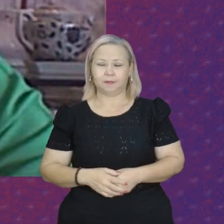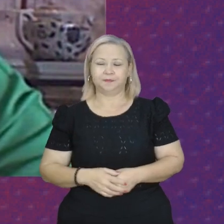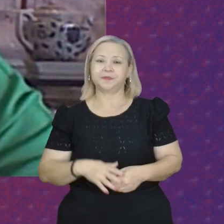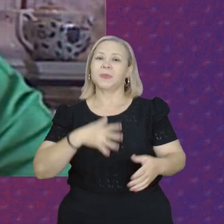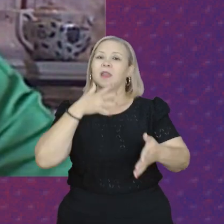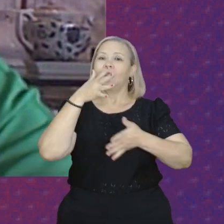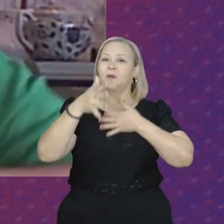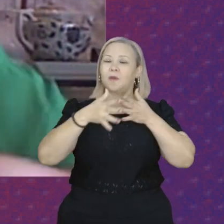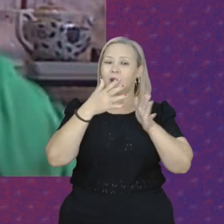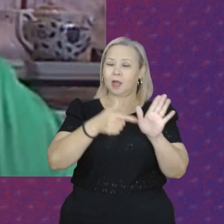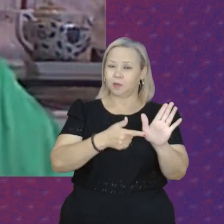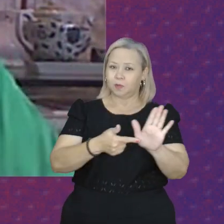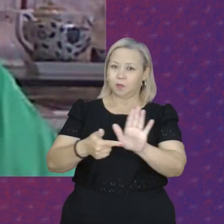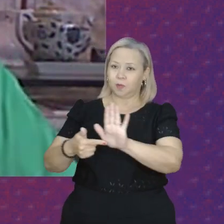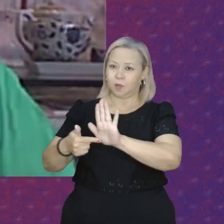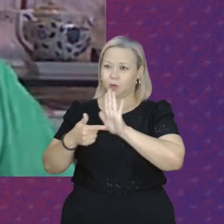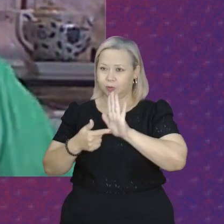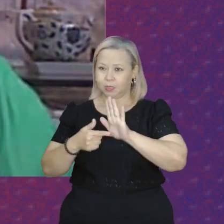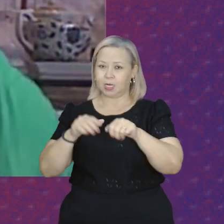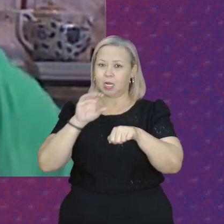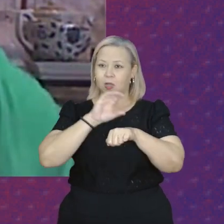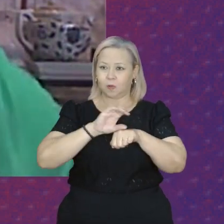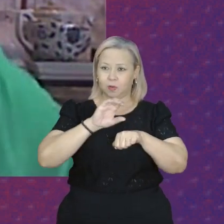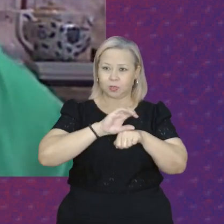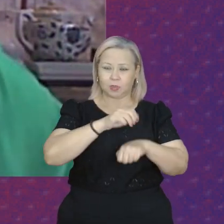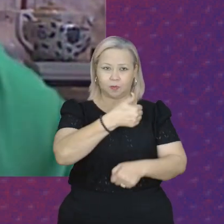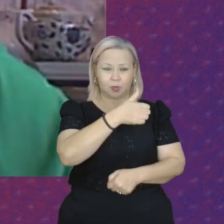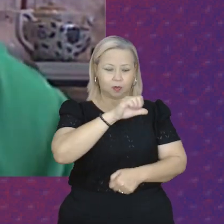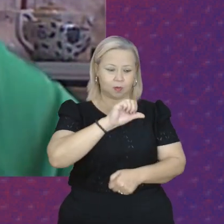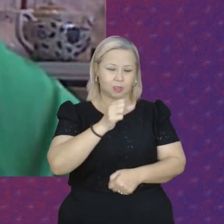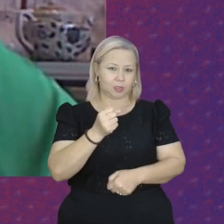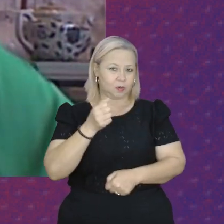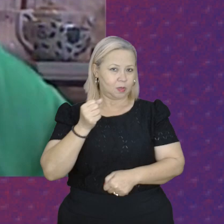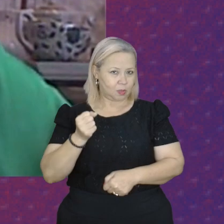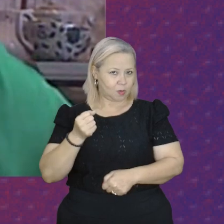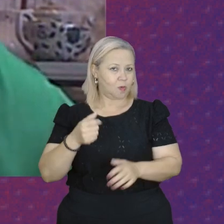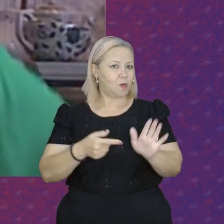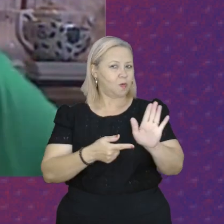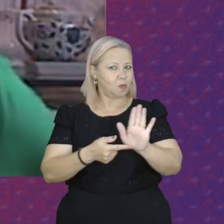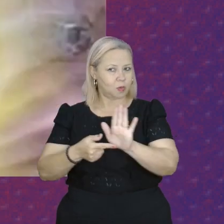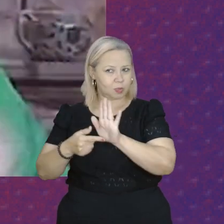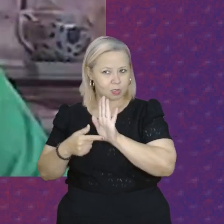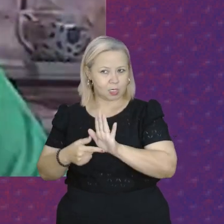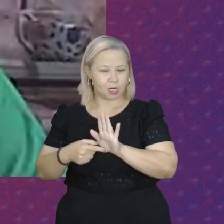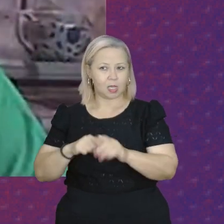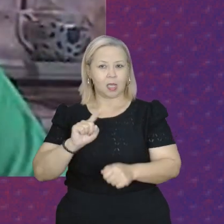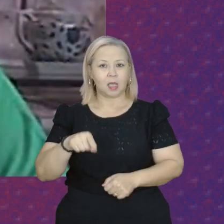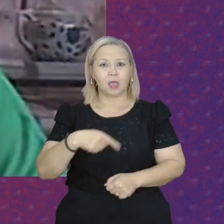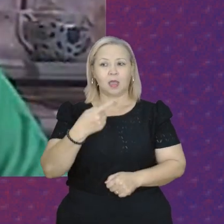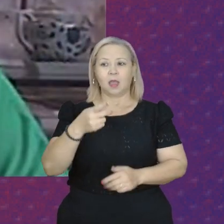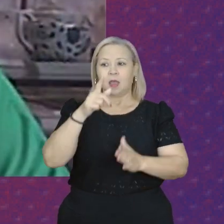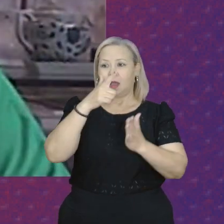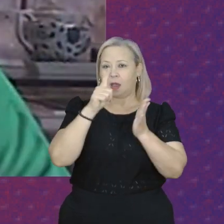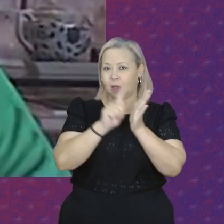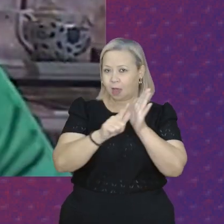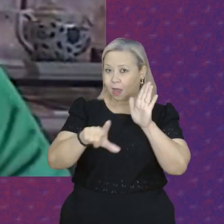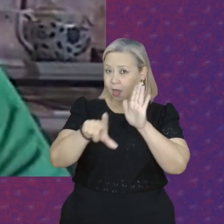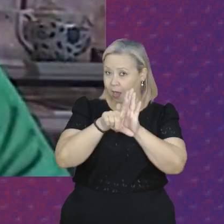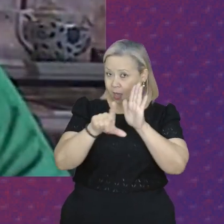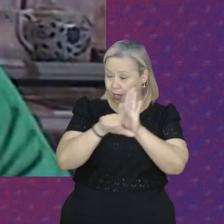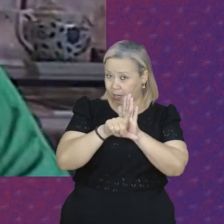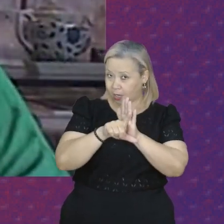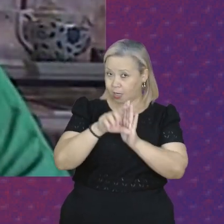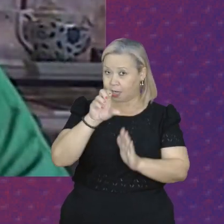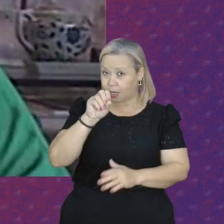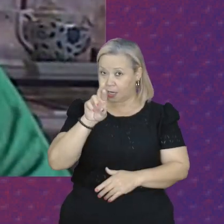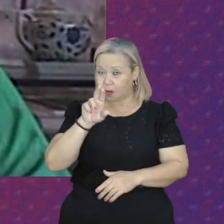e eu mostrei, né, a Constituição de 88, mostrei a Lei Orgânica da Assistência Social, que a minha